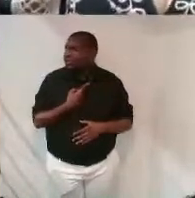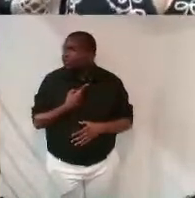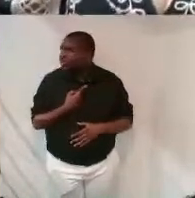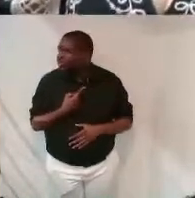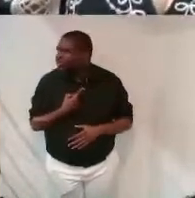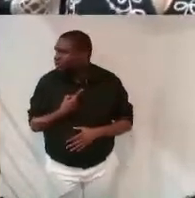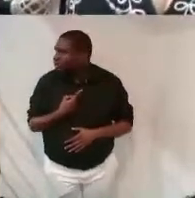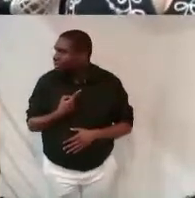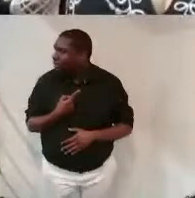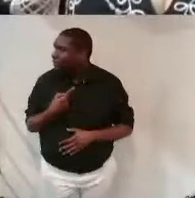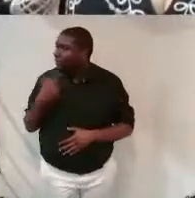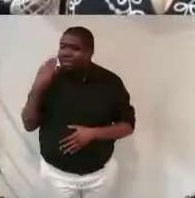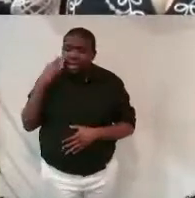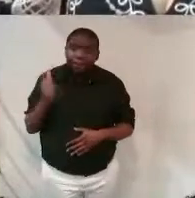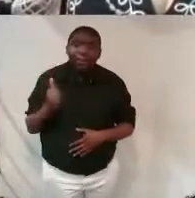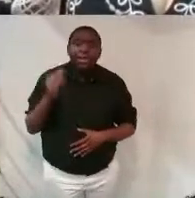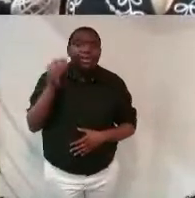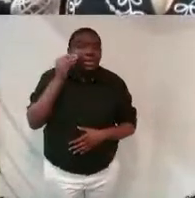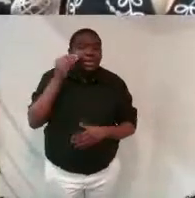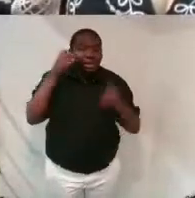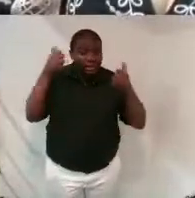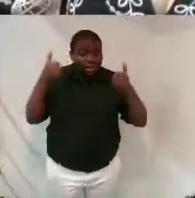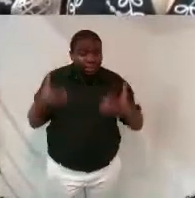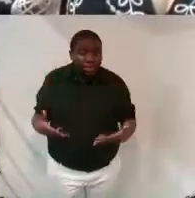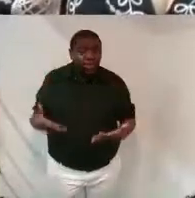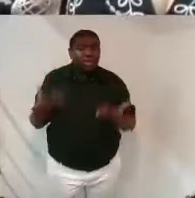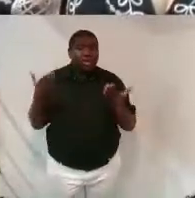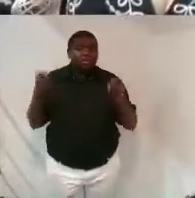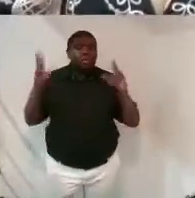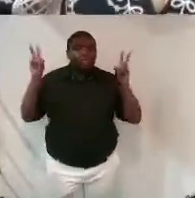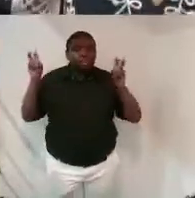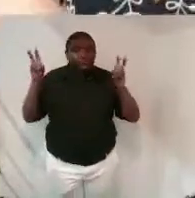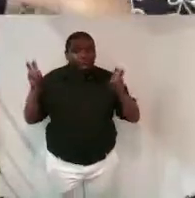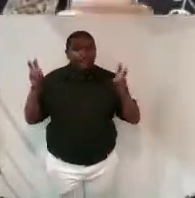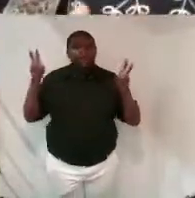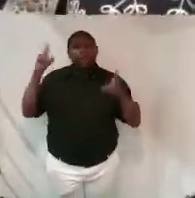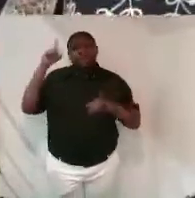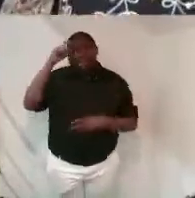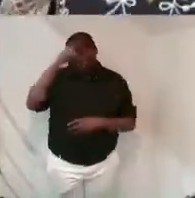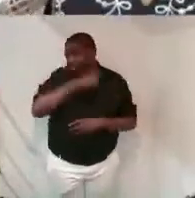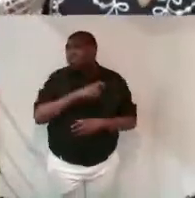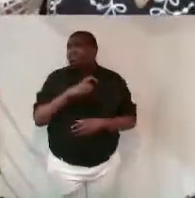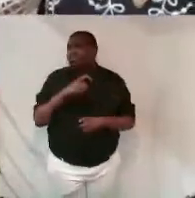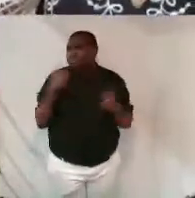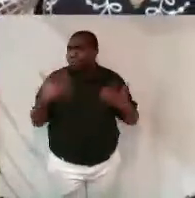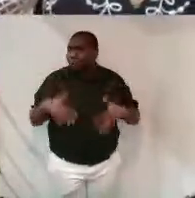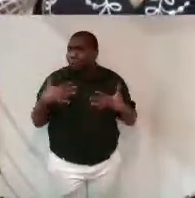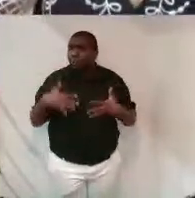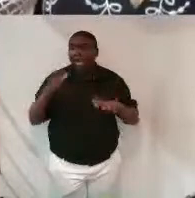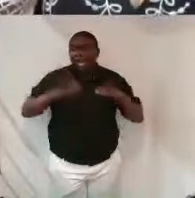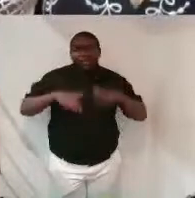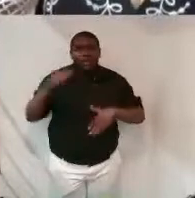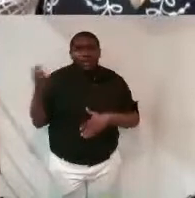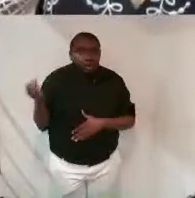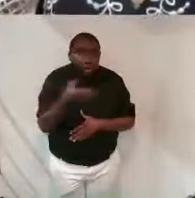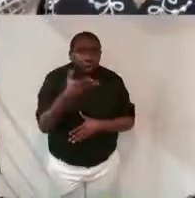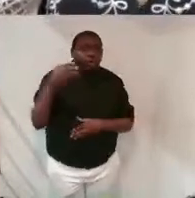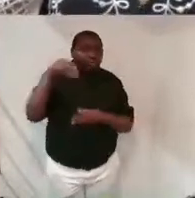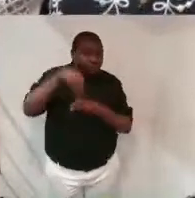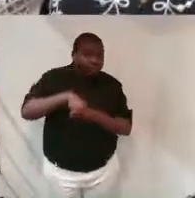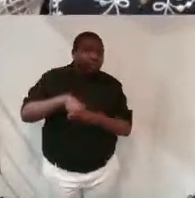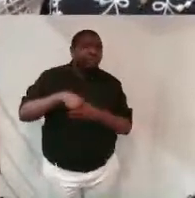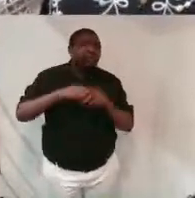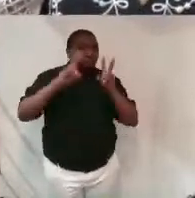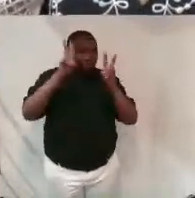do afogadilho de explicar um tema que é bastante árduo, muitas vezes novo no próprio âmbito do Ministério